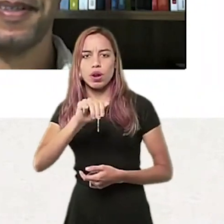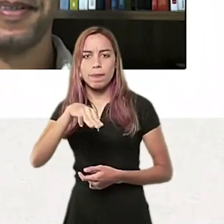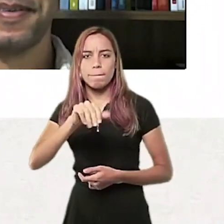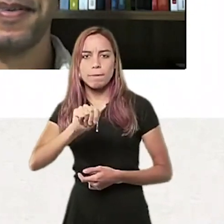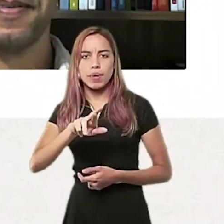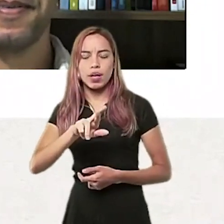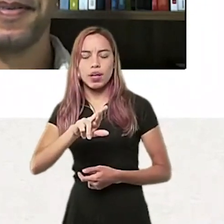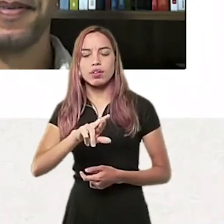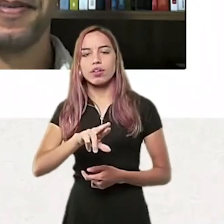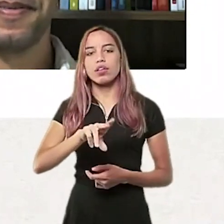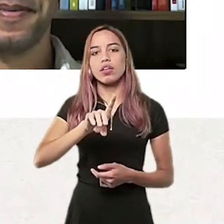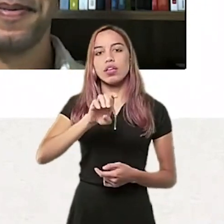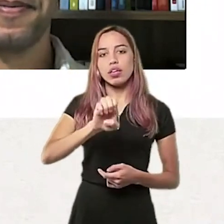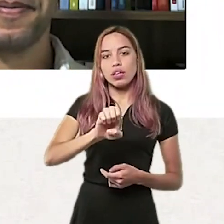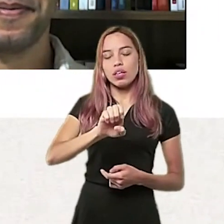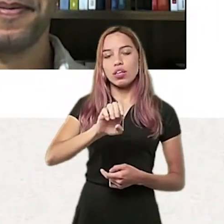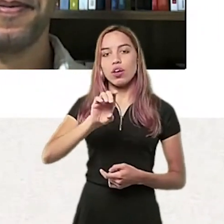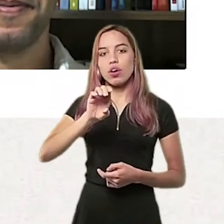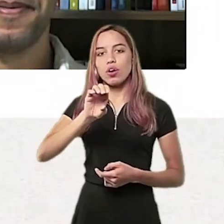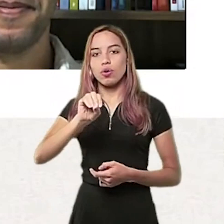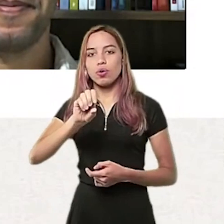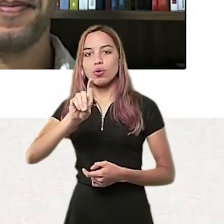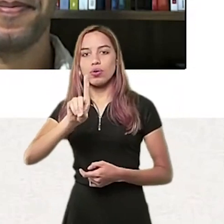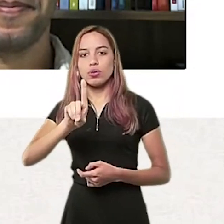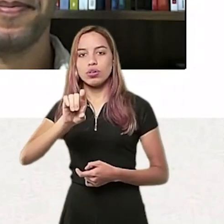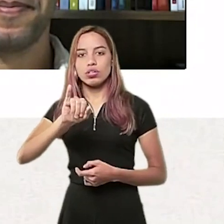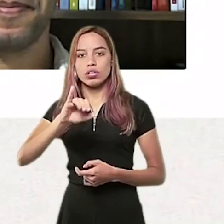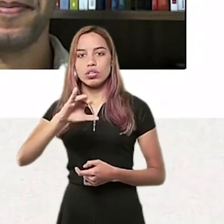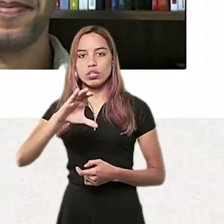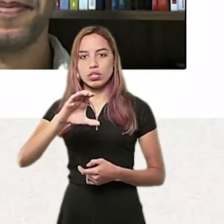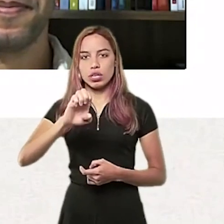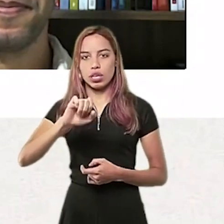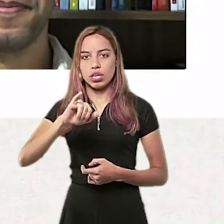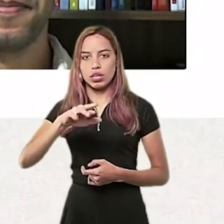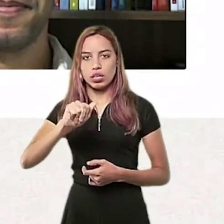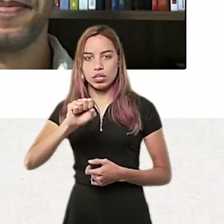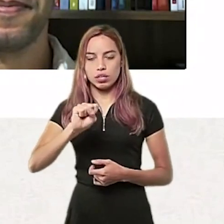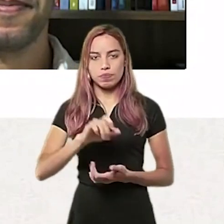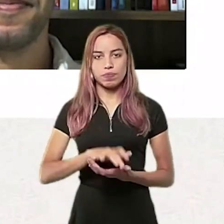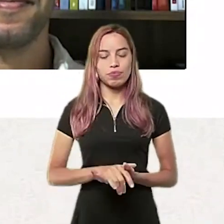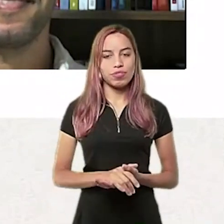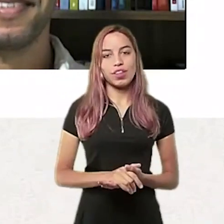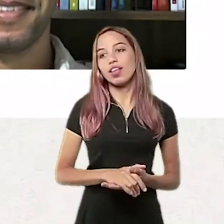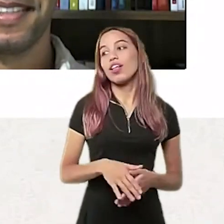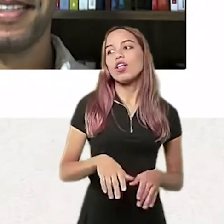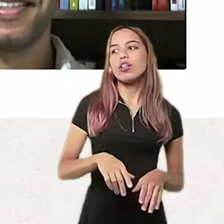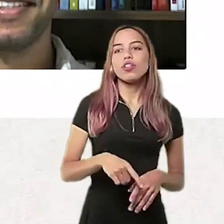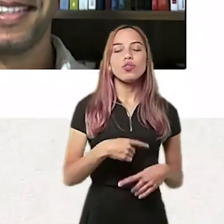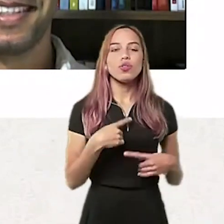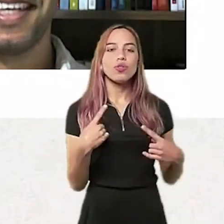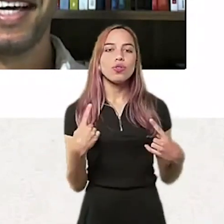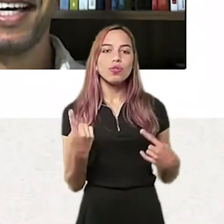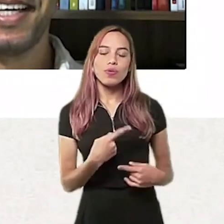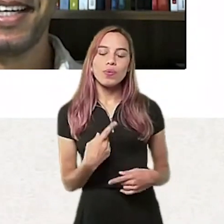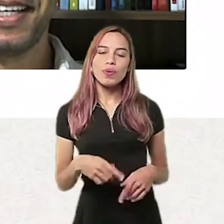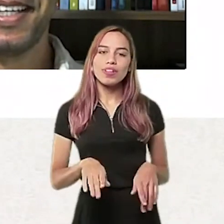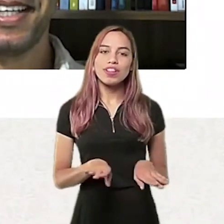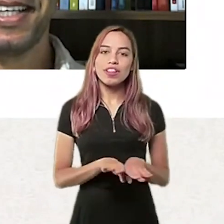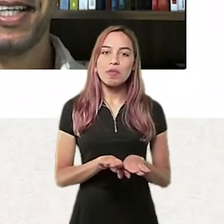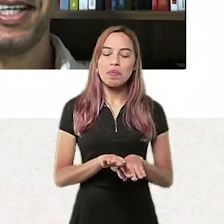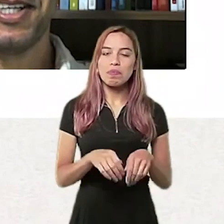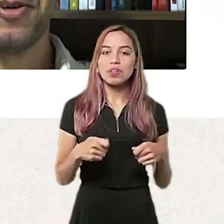que recém-lançado pela Todavia, mas também o nosso Torto Arado tem que estar na pauta.